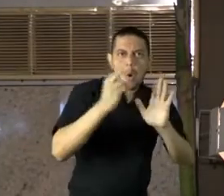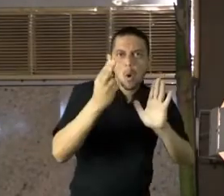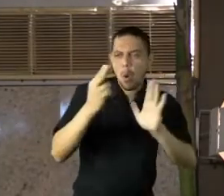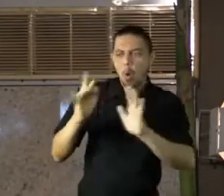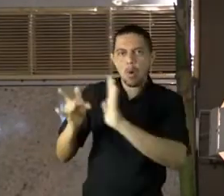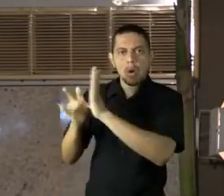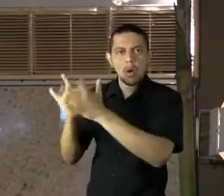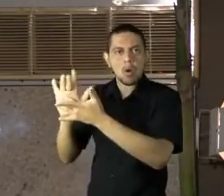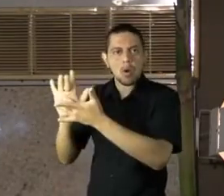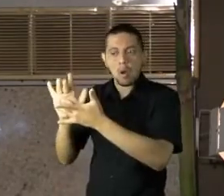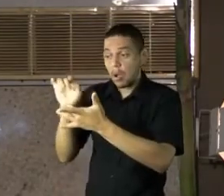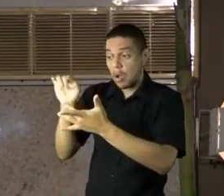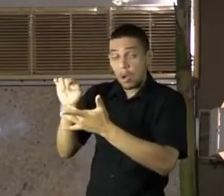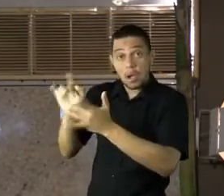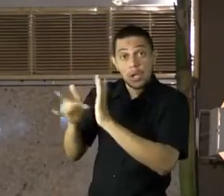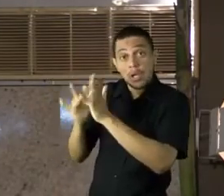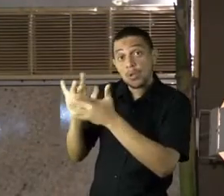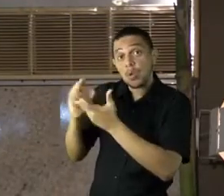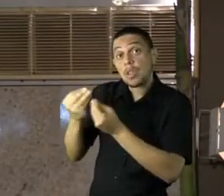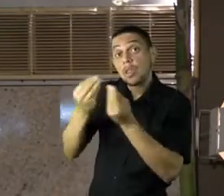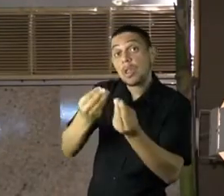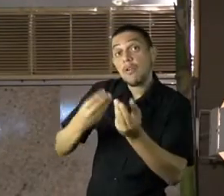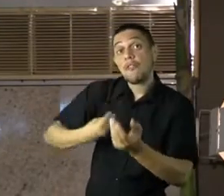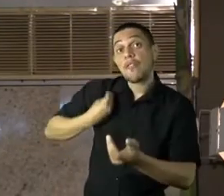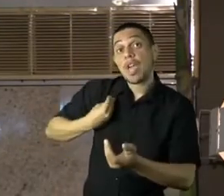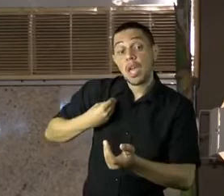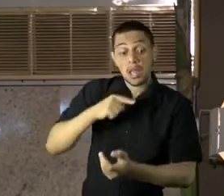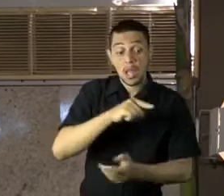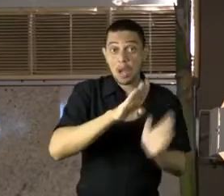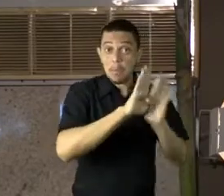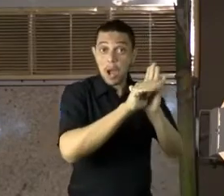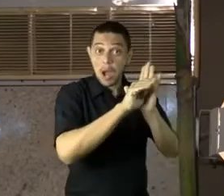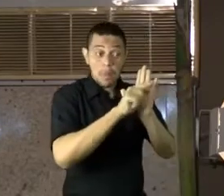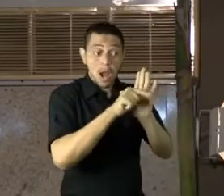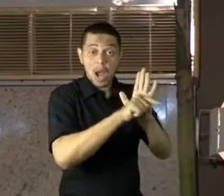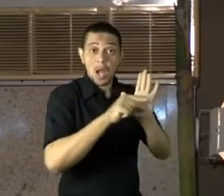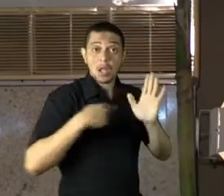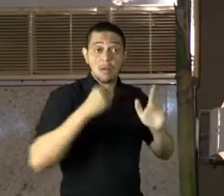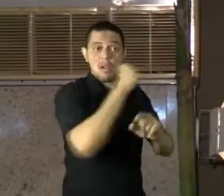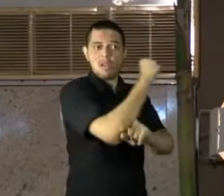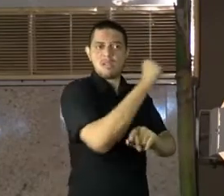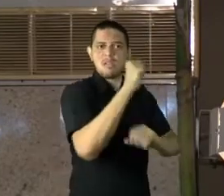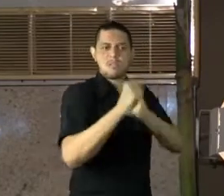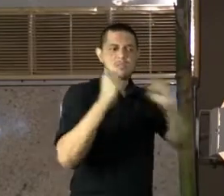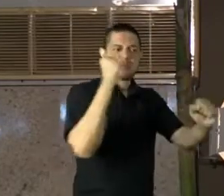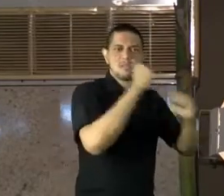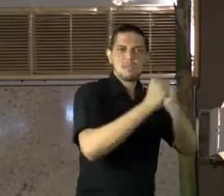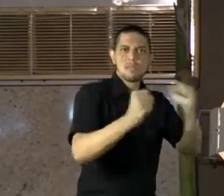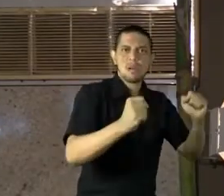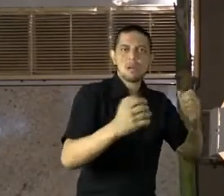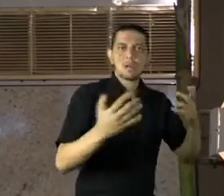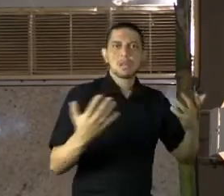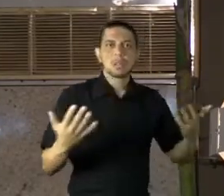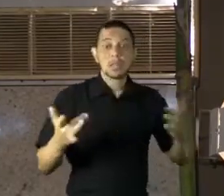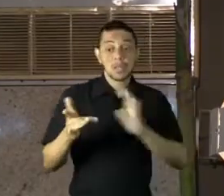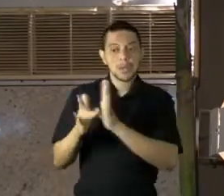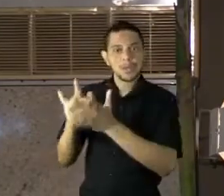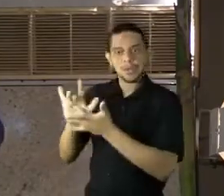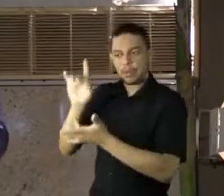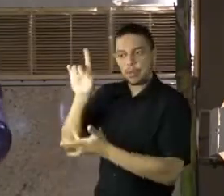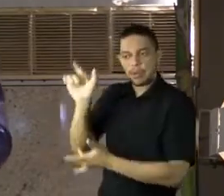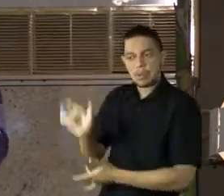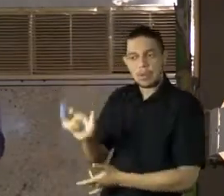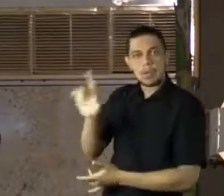Barrabás havia tirado a vida de pessoas por meio do assassinato dos homicídios que ele cometeu Jesus era Deus